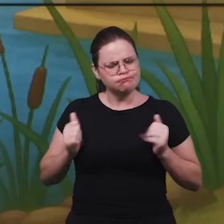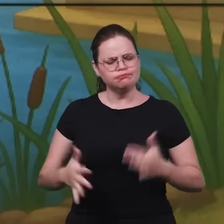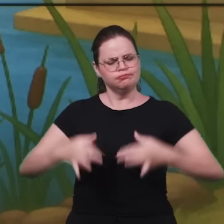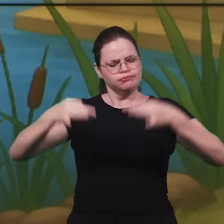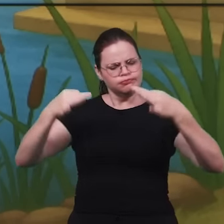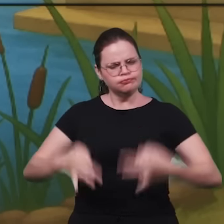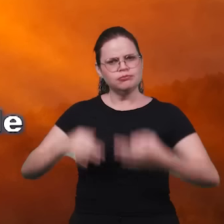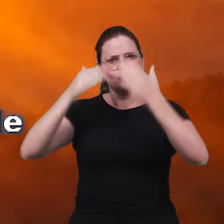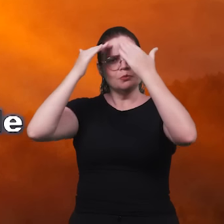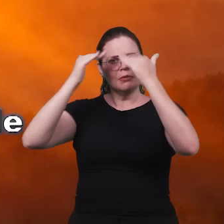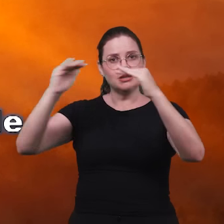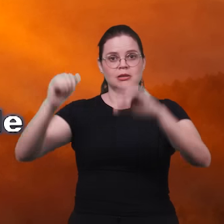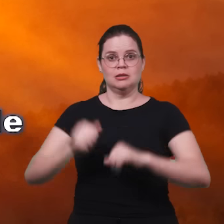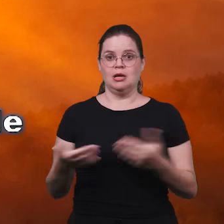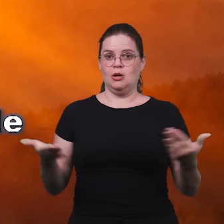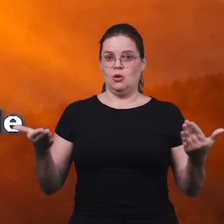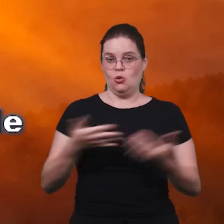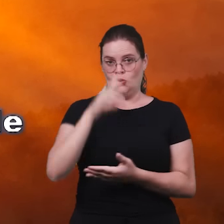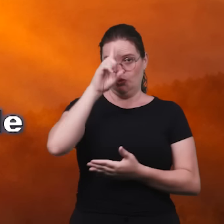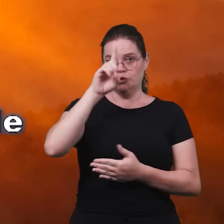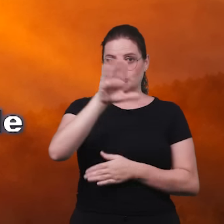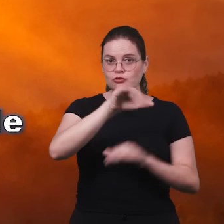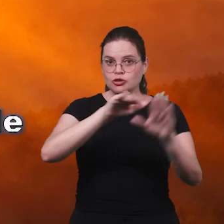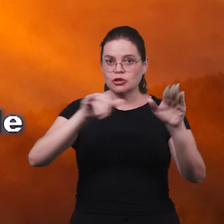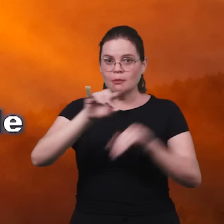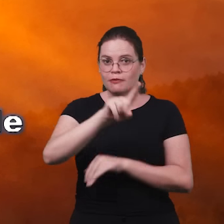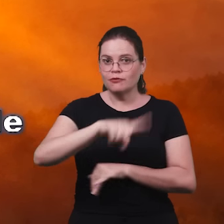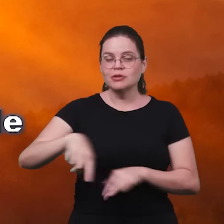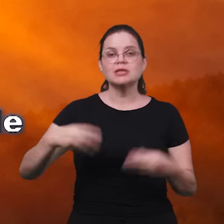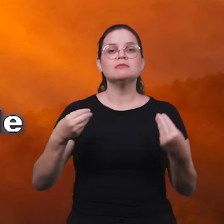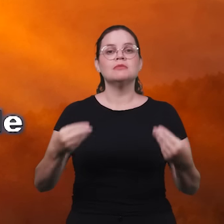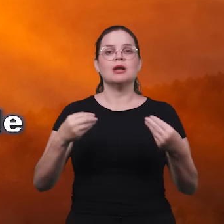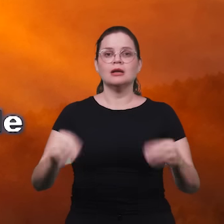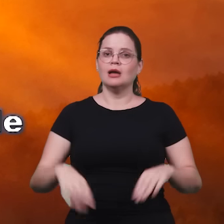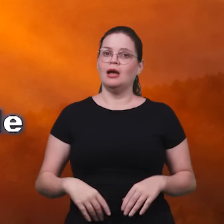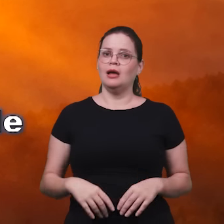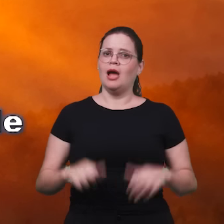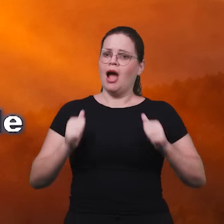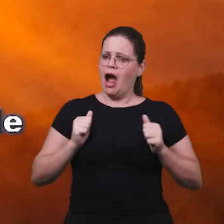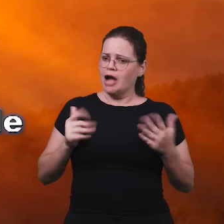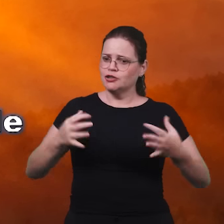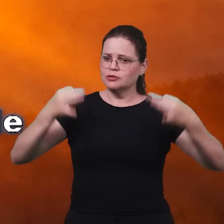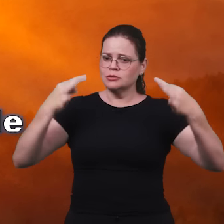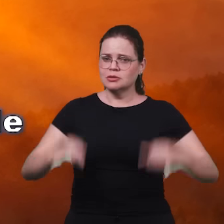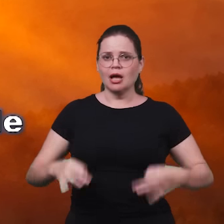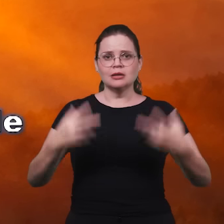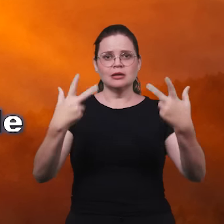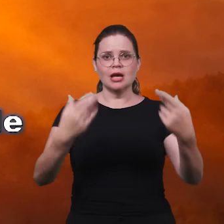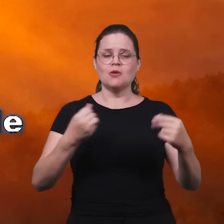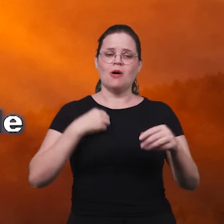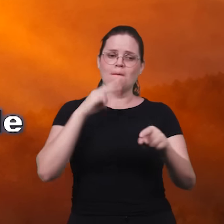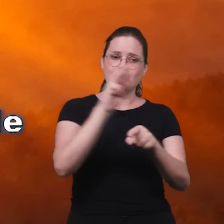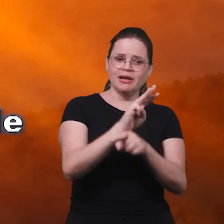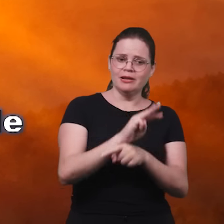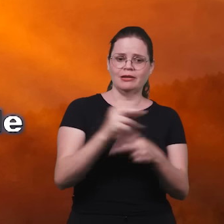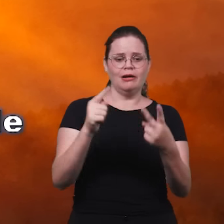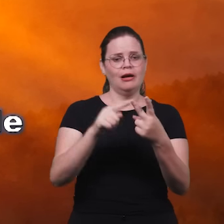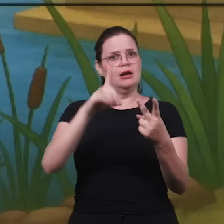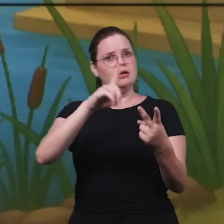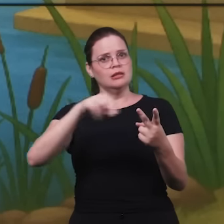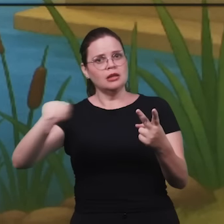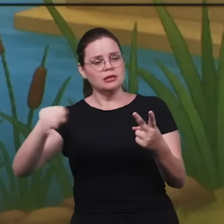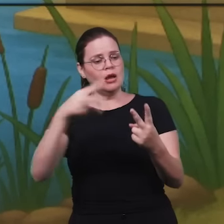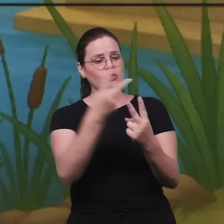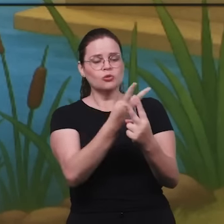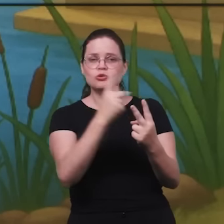para termos atitude e definição. Nos chama para sermos como Miriam e Daniel, cheios do